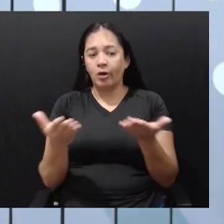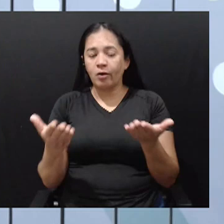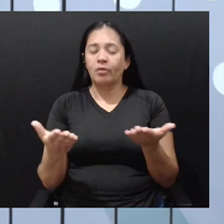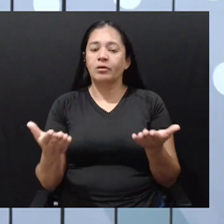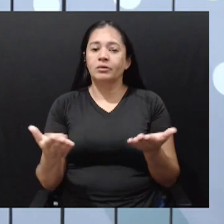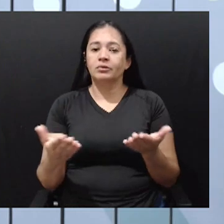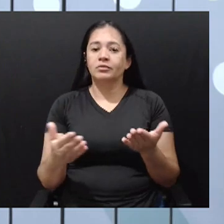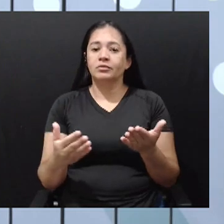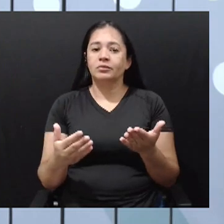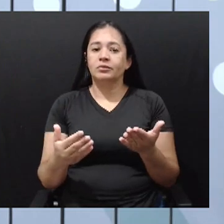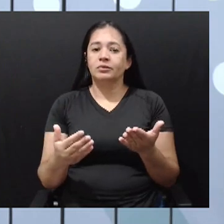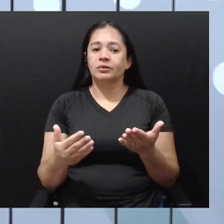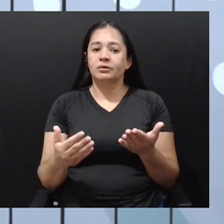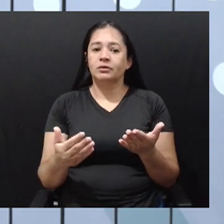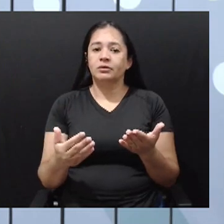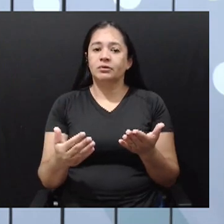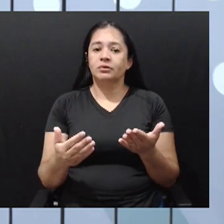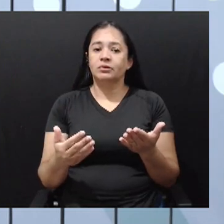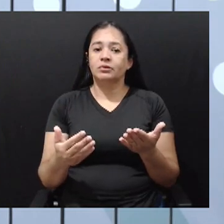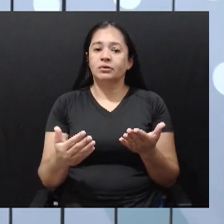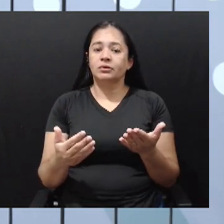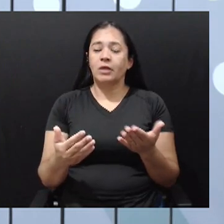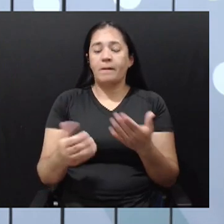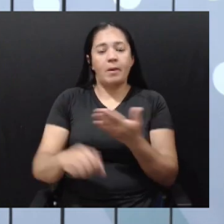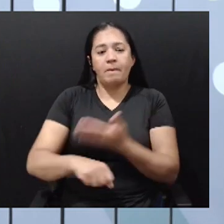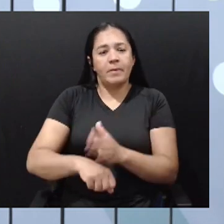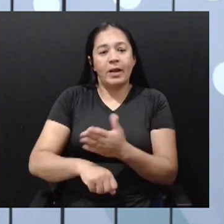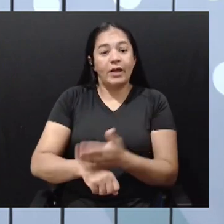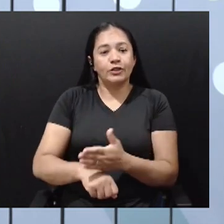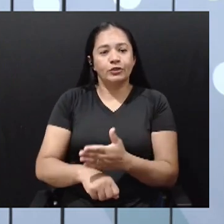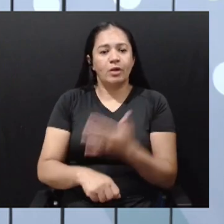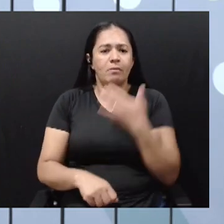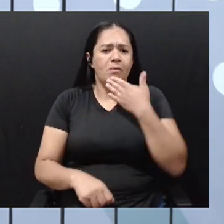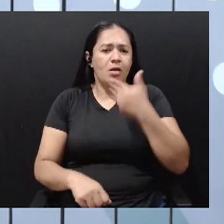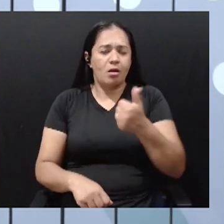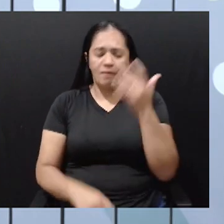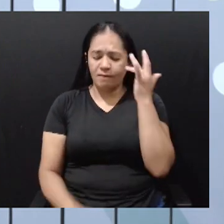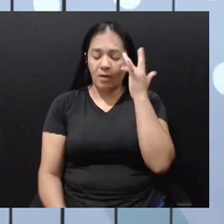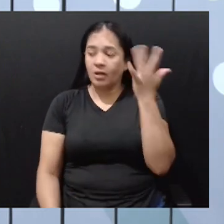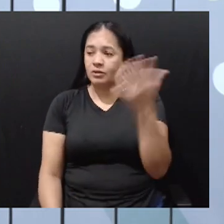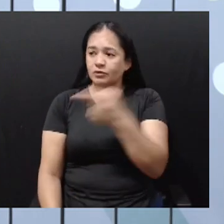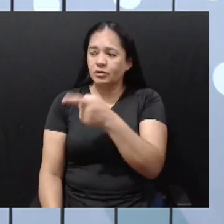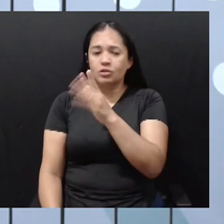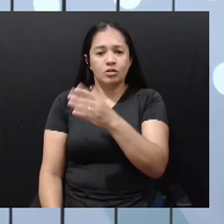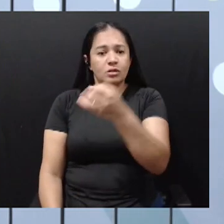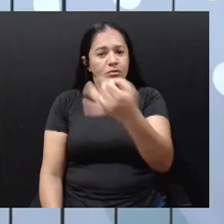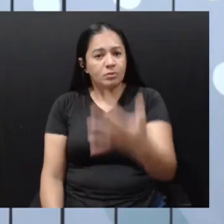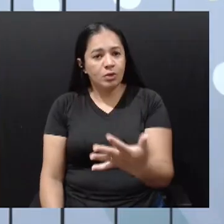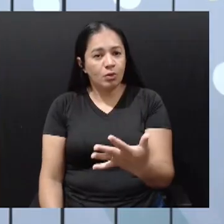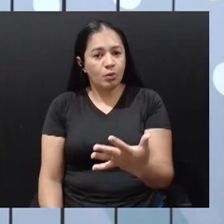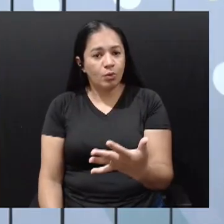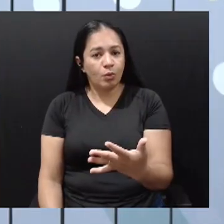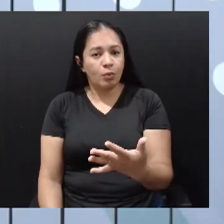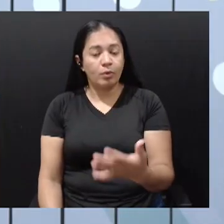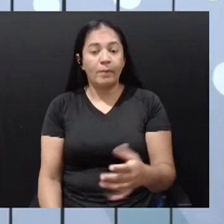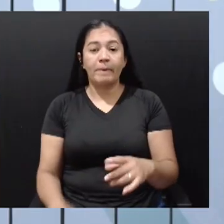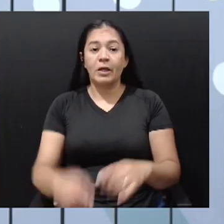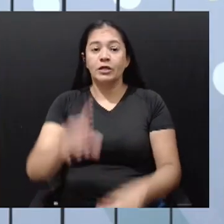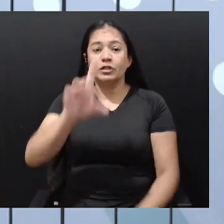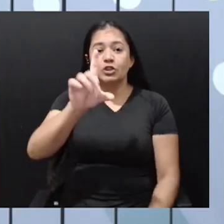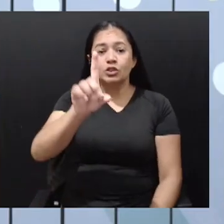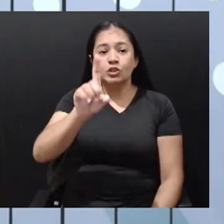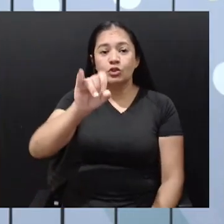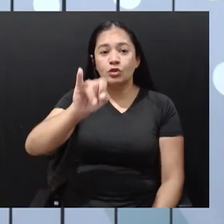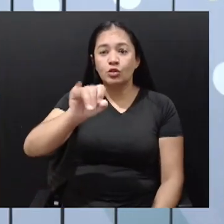mais, então, praticidade, como você mesmo disse. Falando um pouquinho sobre o DIU, você falou que tem